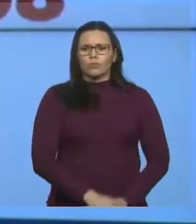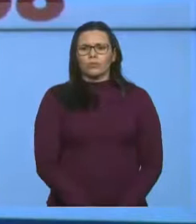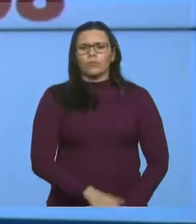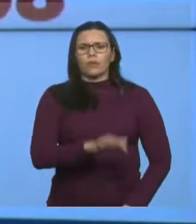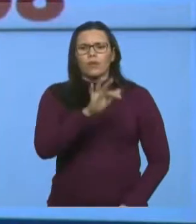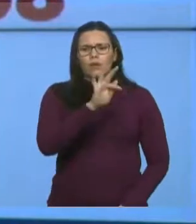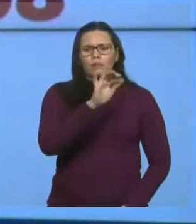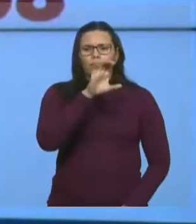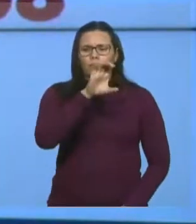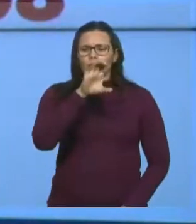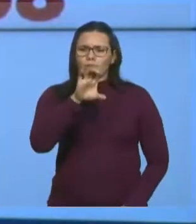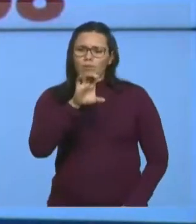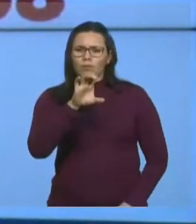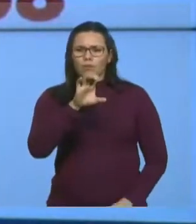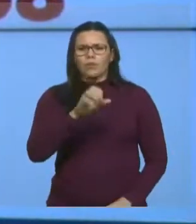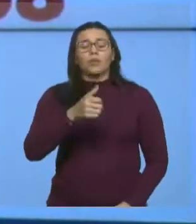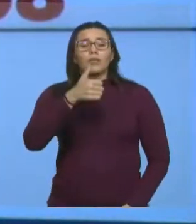R$